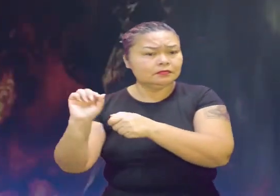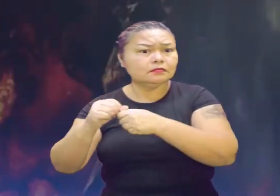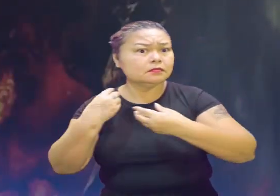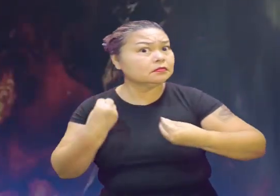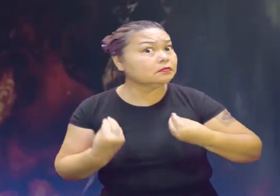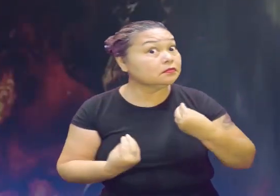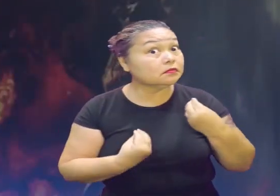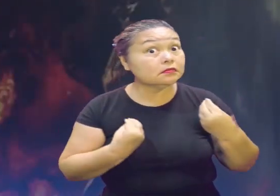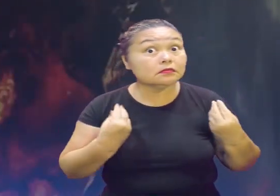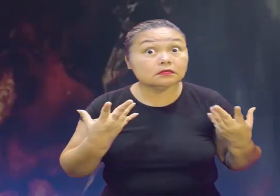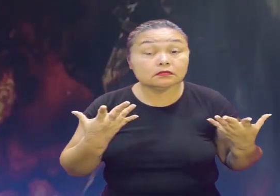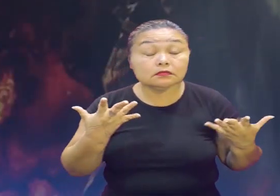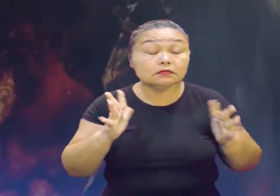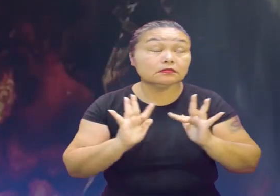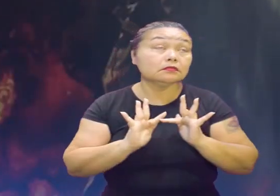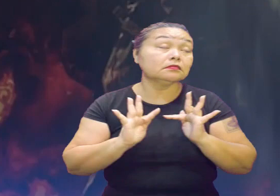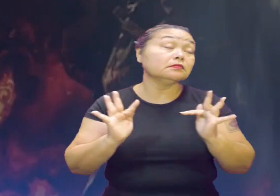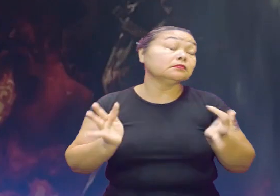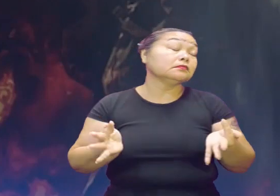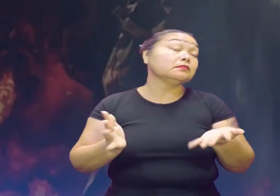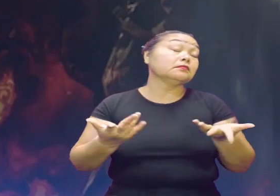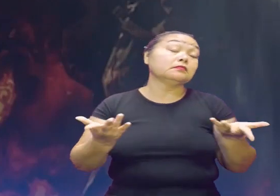assim, professor? Muito simples.